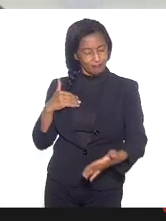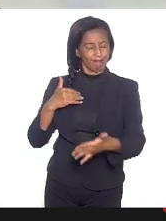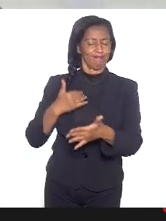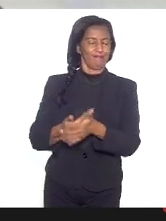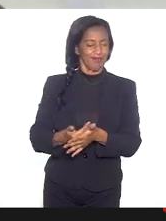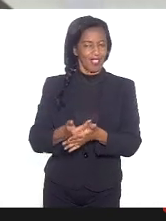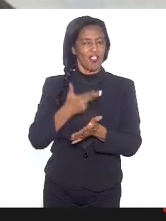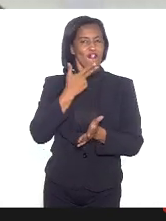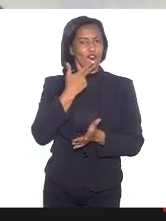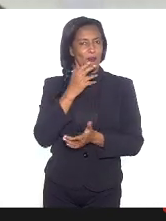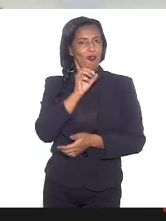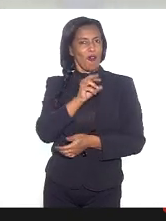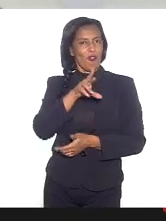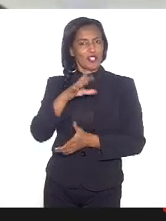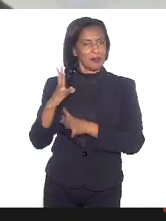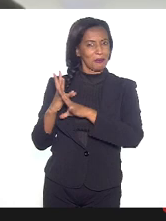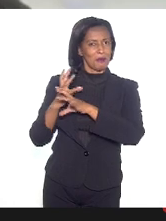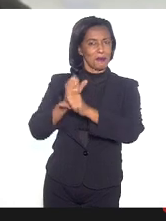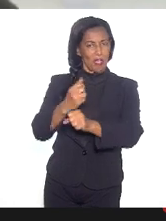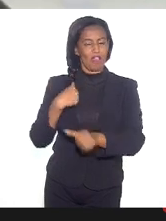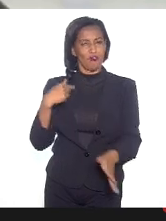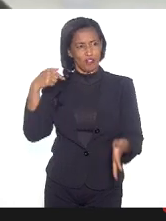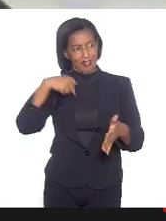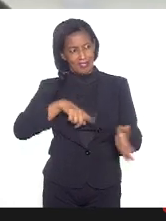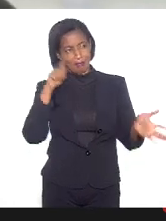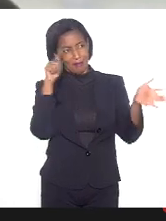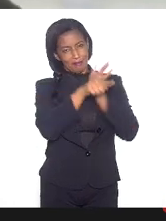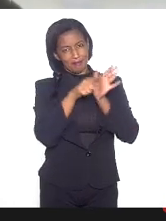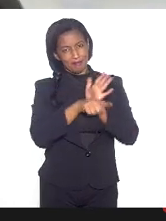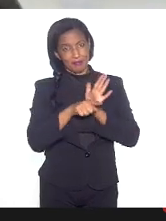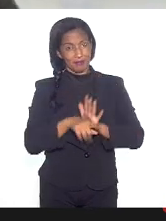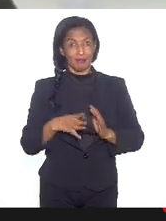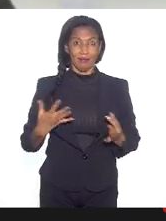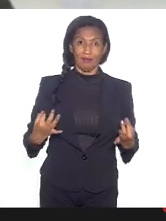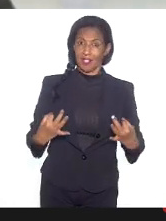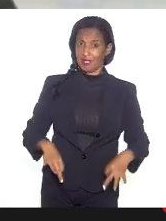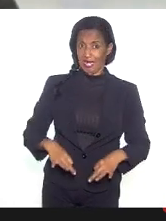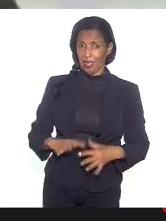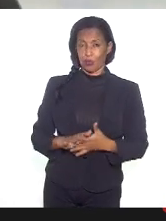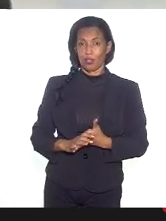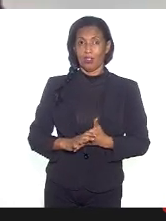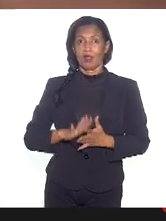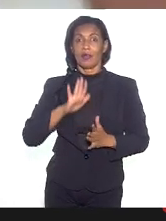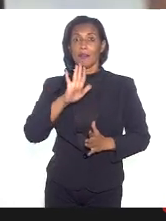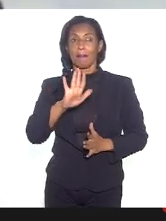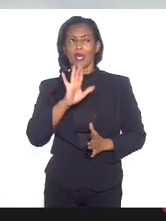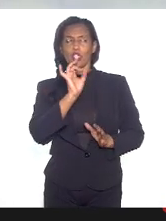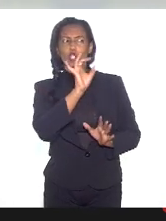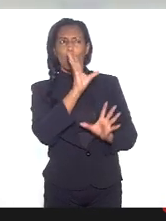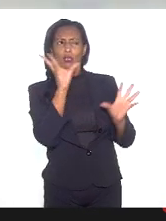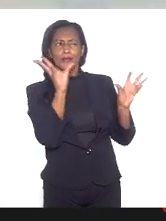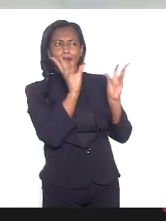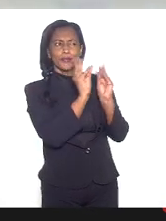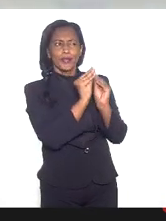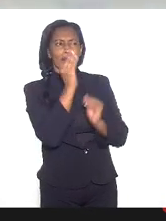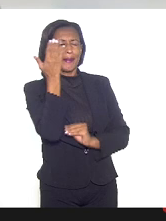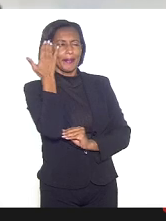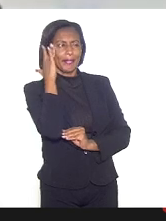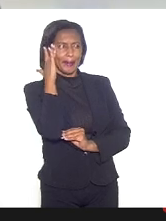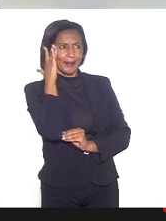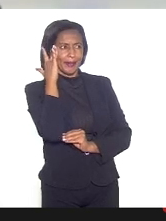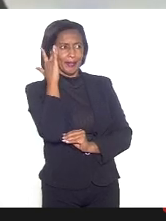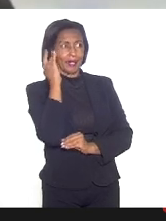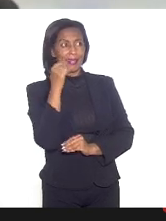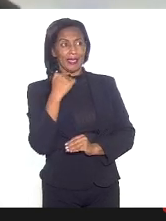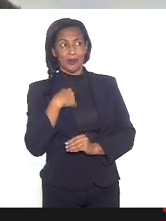do orçamento e certamente estarei para questionar essas questões. Mas eu quero somente exemplificar, ilustrar a